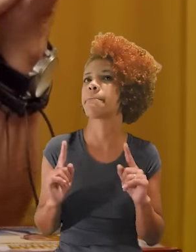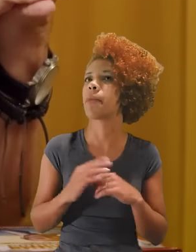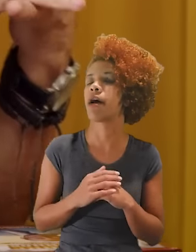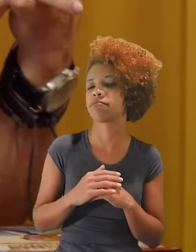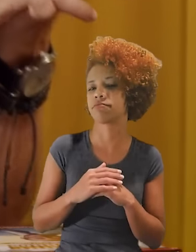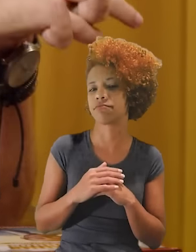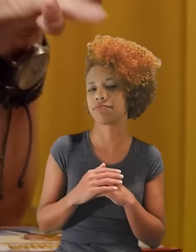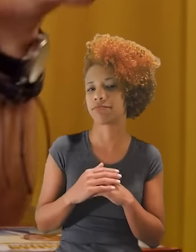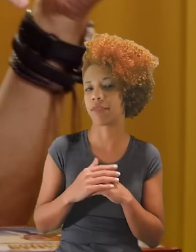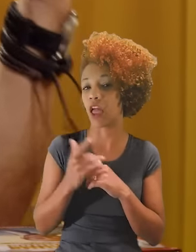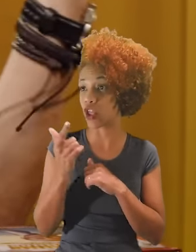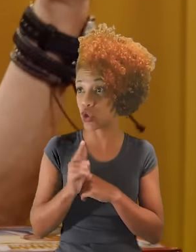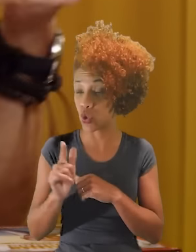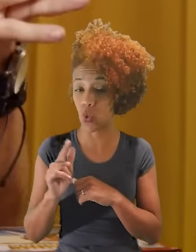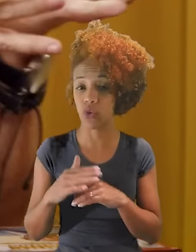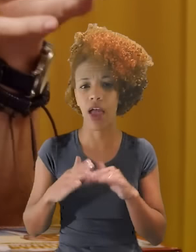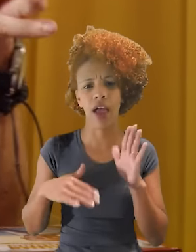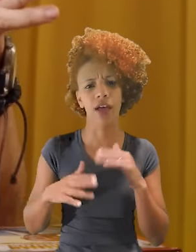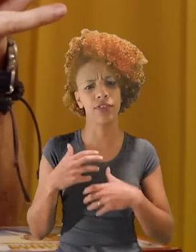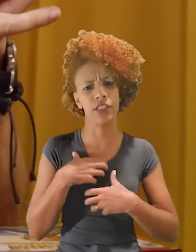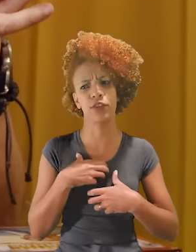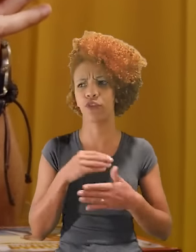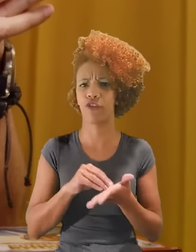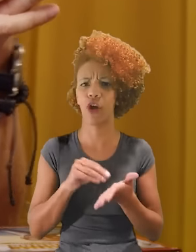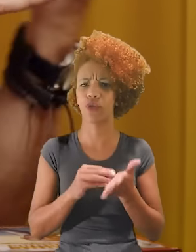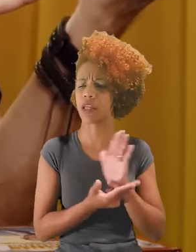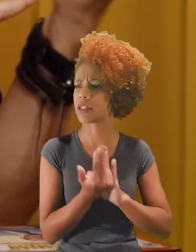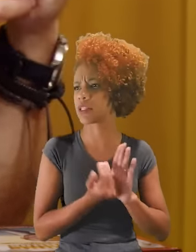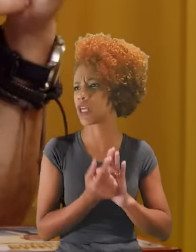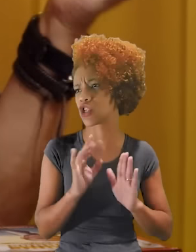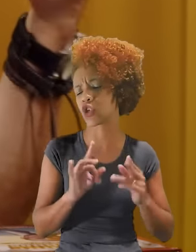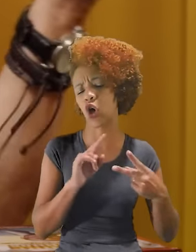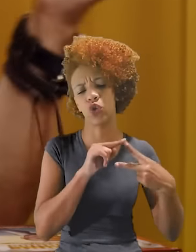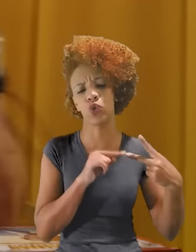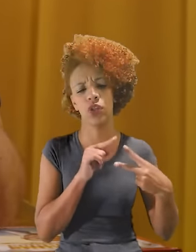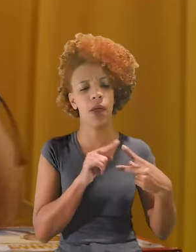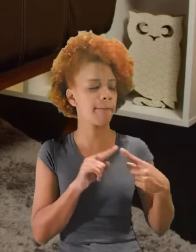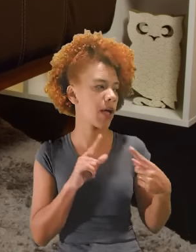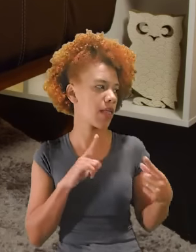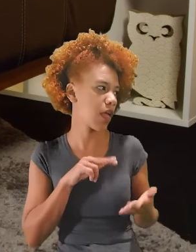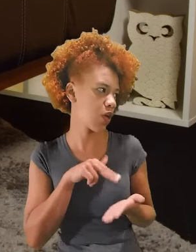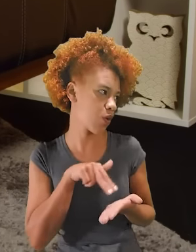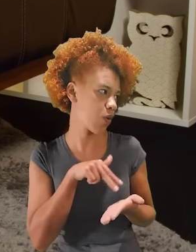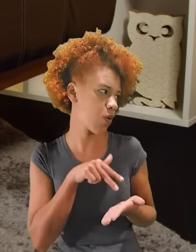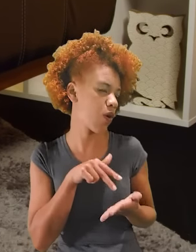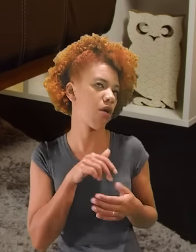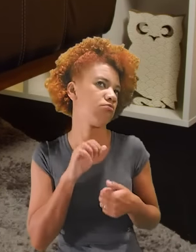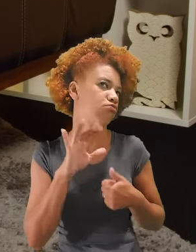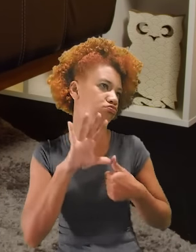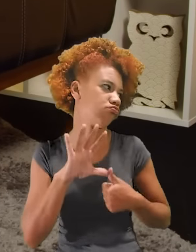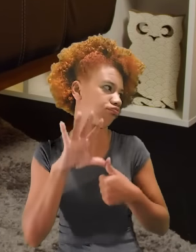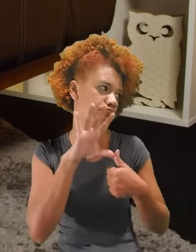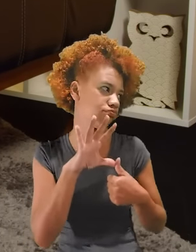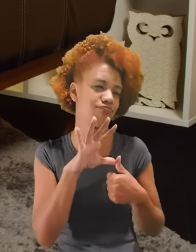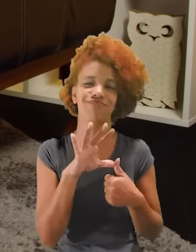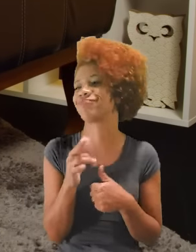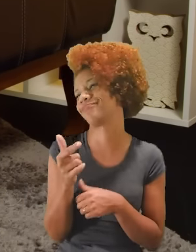Mas fora, às vezes eu até também sinto falta. Desenho foram só dois. Foram só os desenhos. Mas não tem um boneco da Coreia do Sul, entendeu o que eu quero